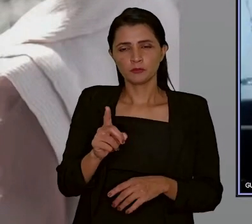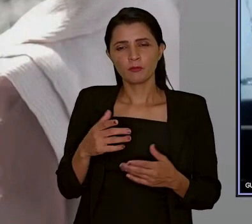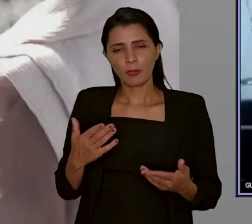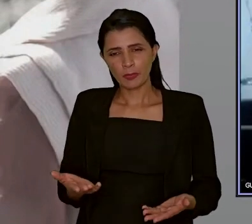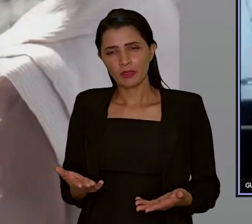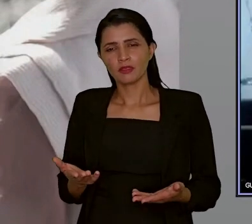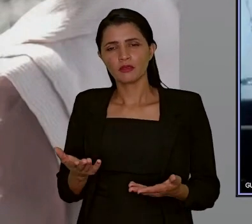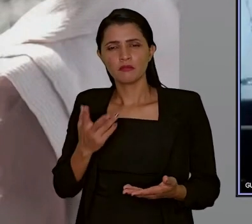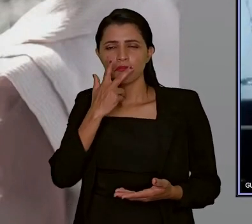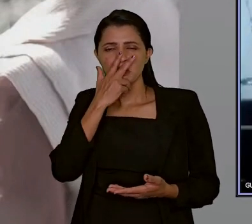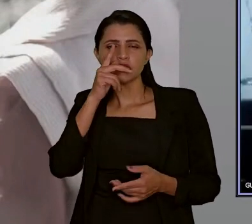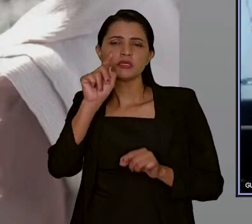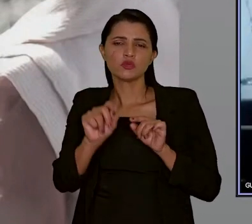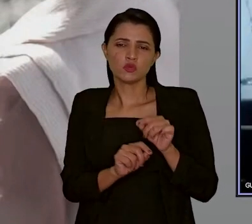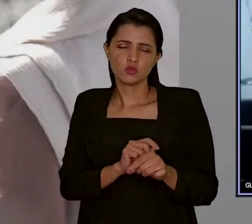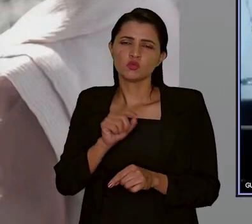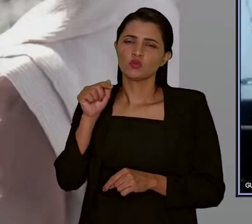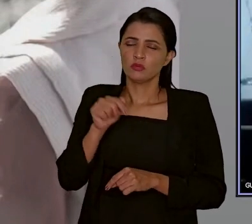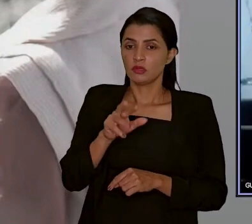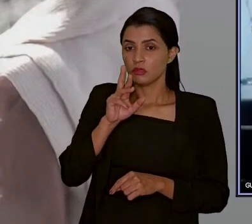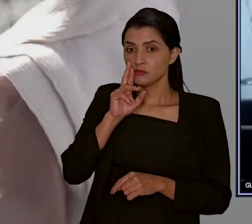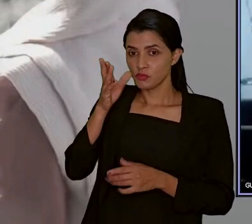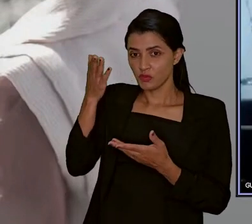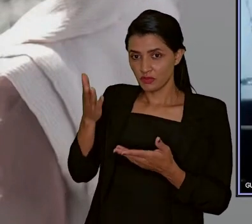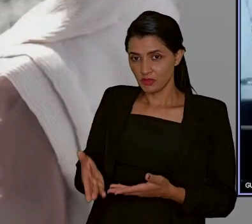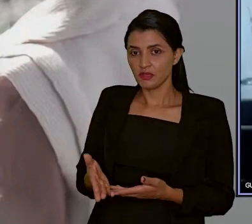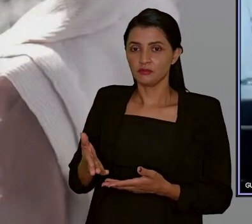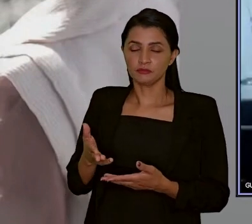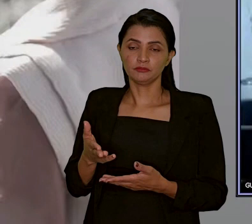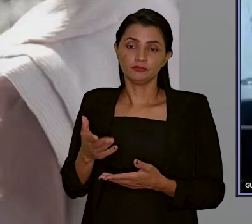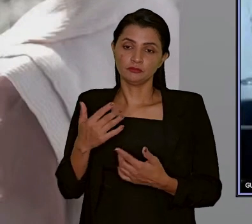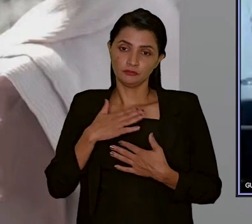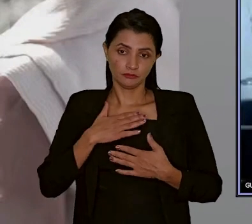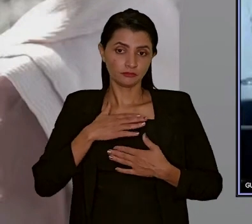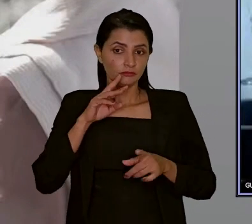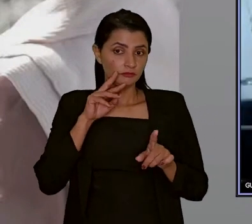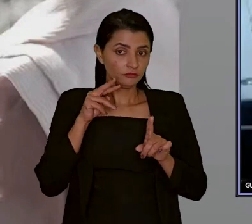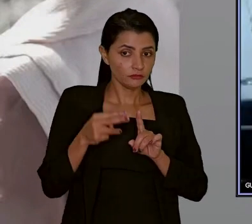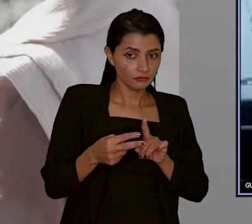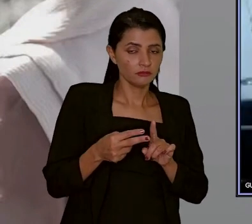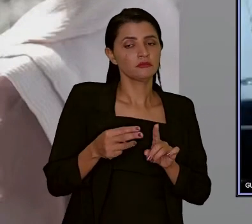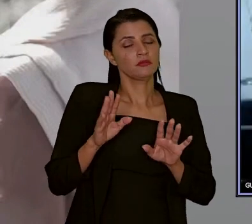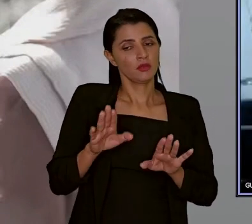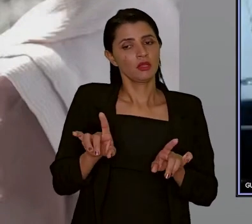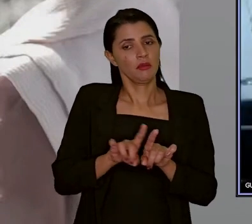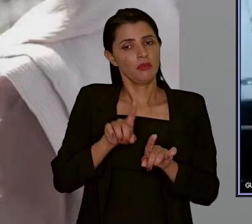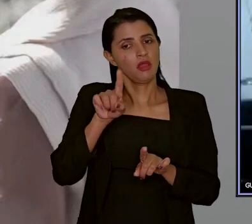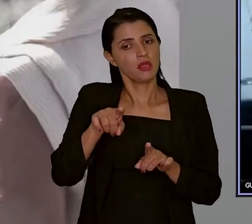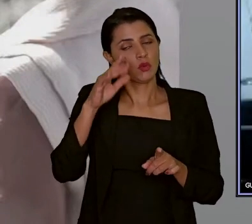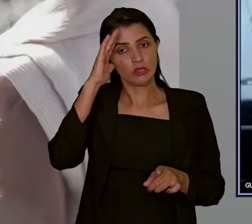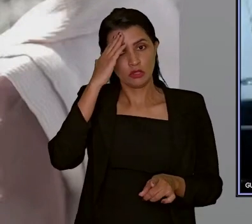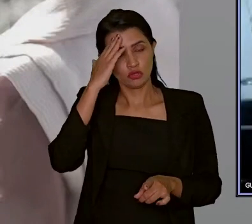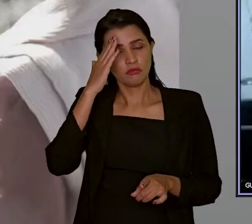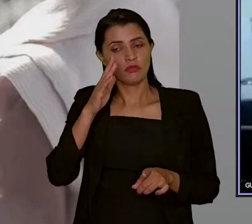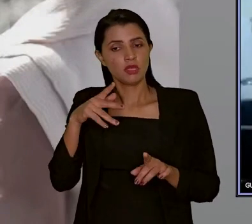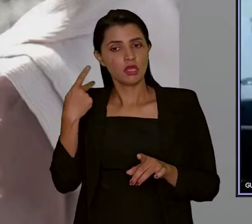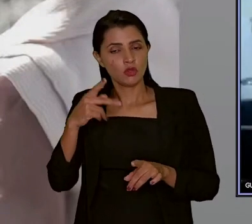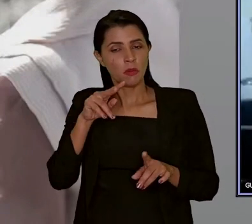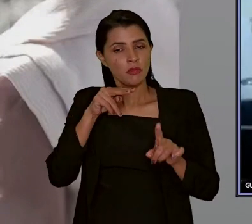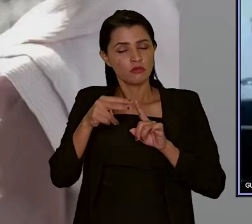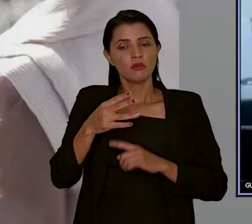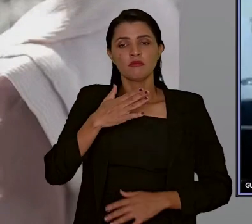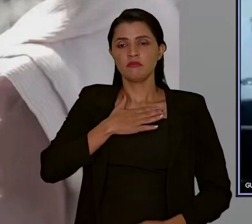me parece aqui, respondendo ao Dr. Wellington, eu, na minha perspectiva, e obviamente essa é uma compreensão, uma visão minha